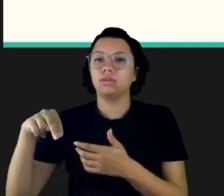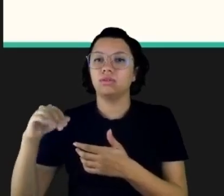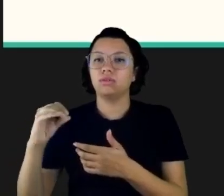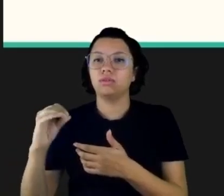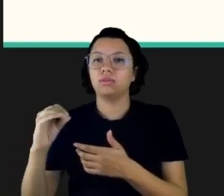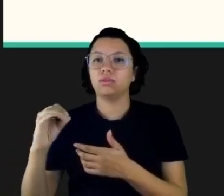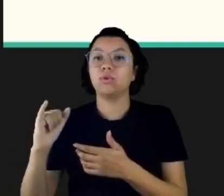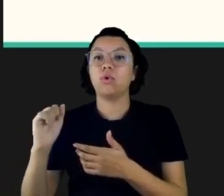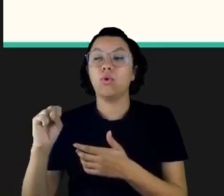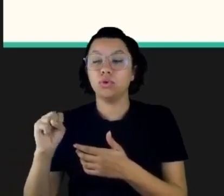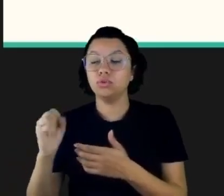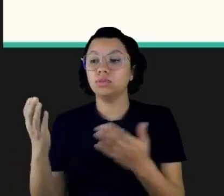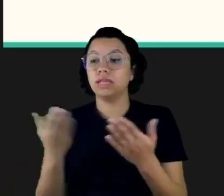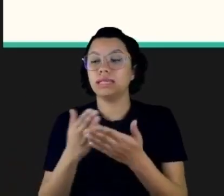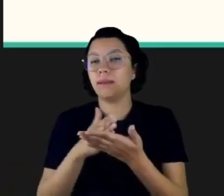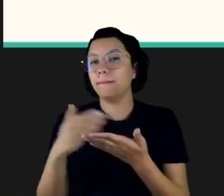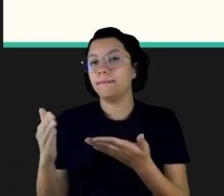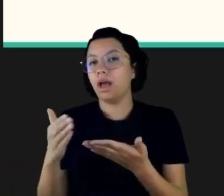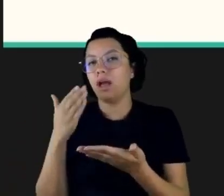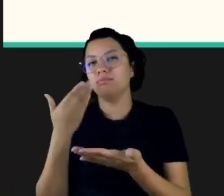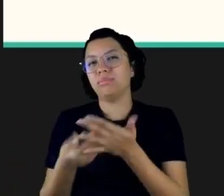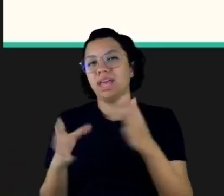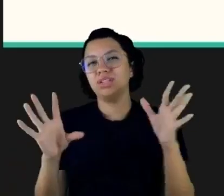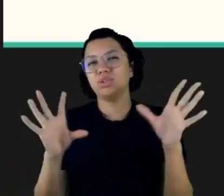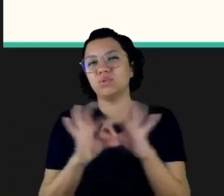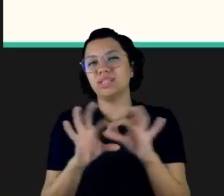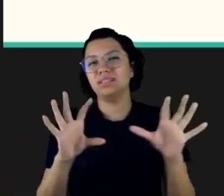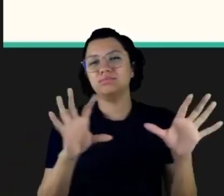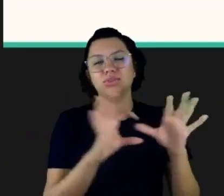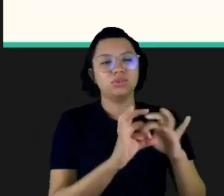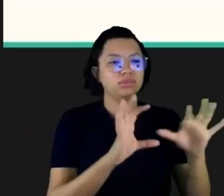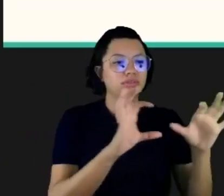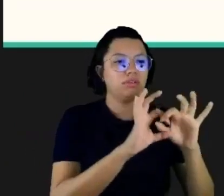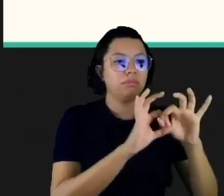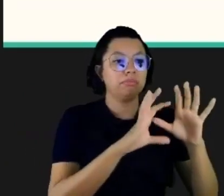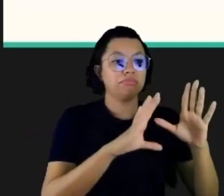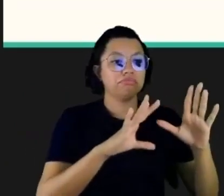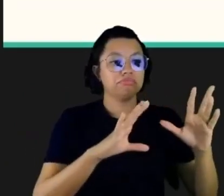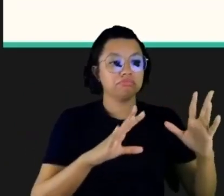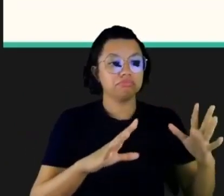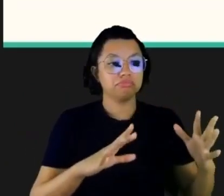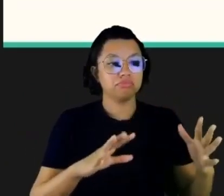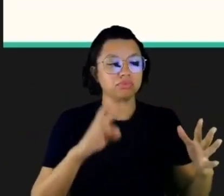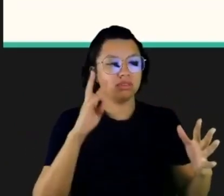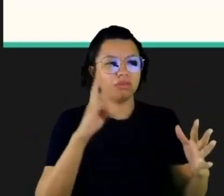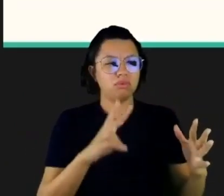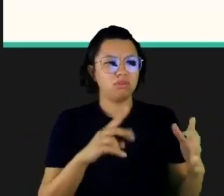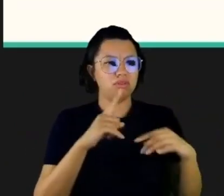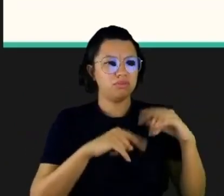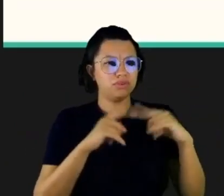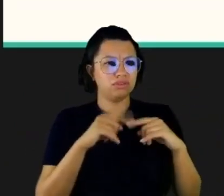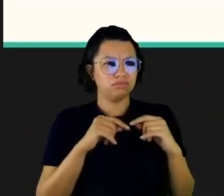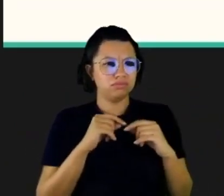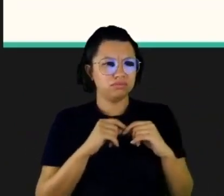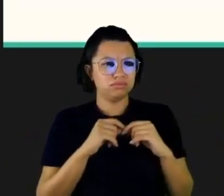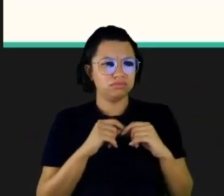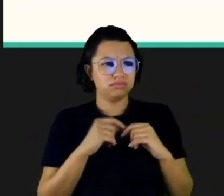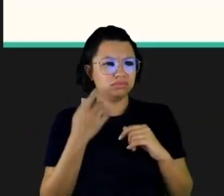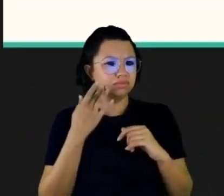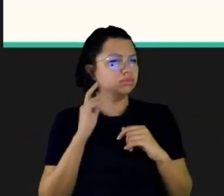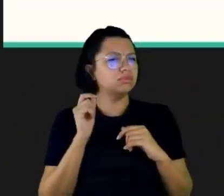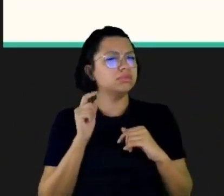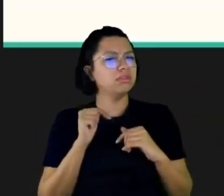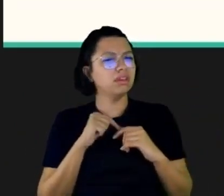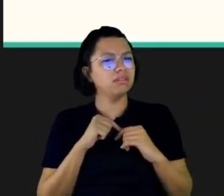vão perdendo as conexões. Então, é a hora que ele olha um objeto, eu não sei o que é isso.